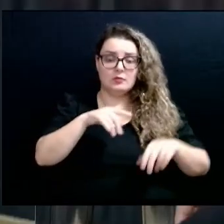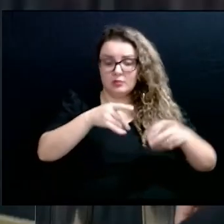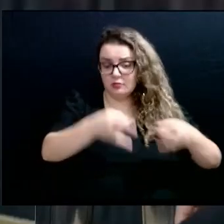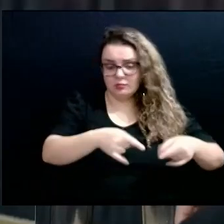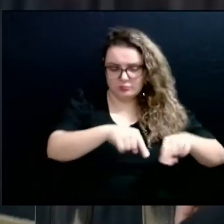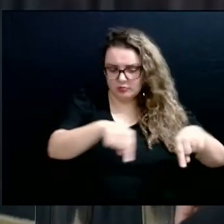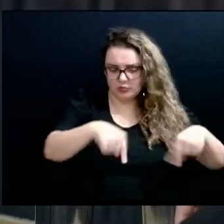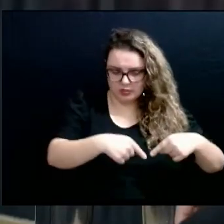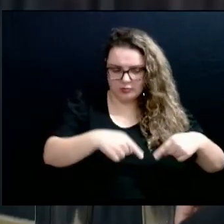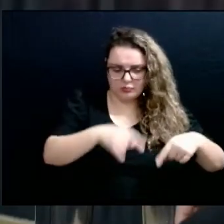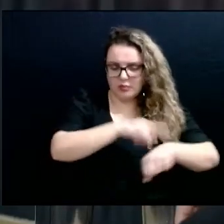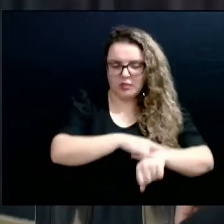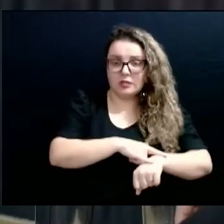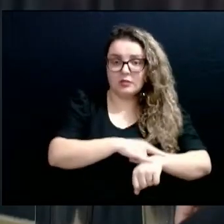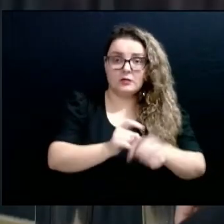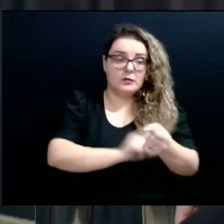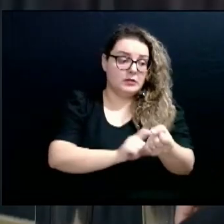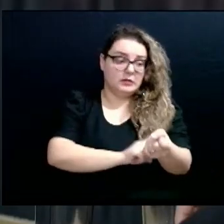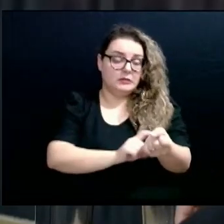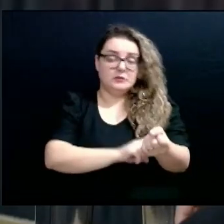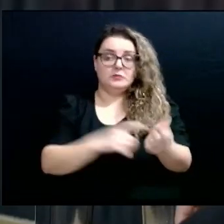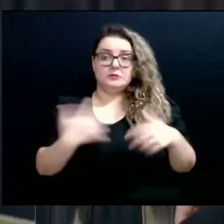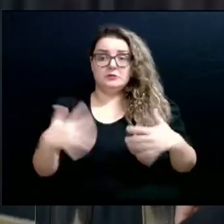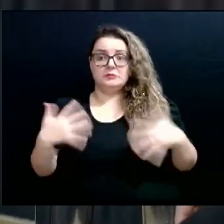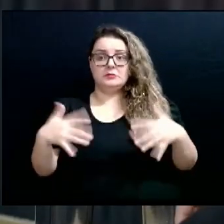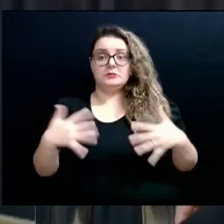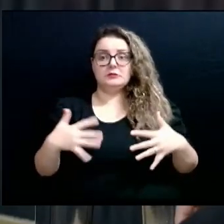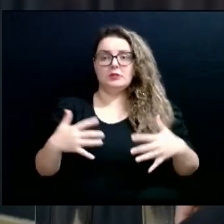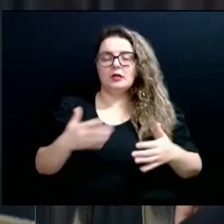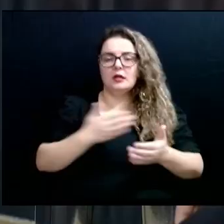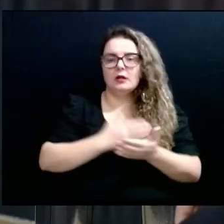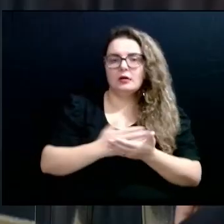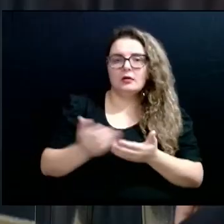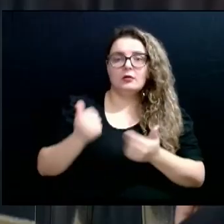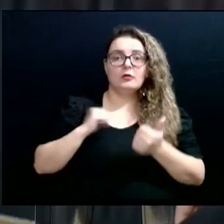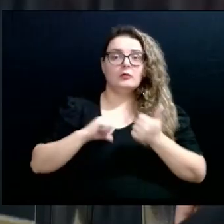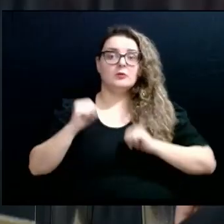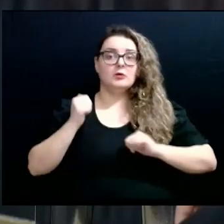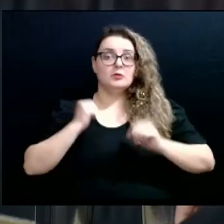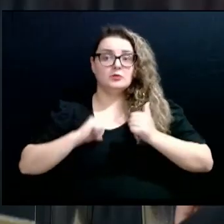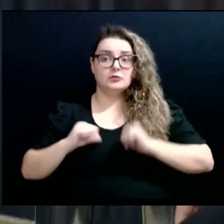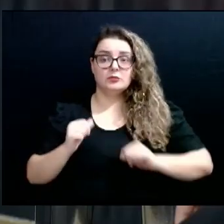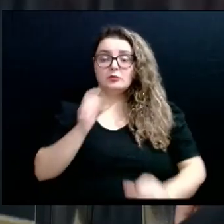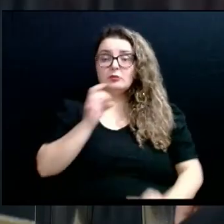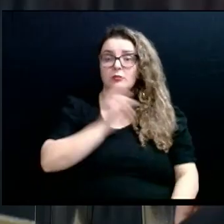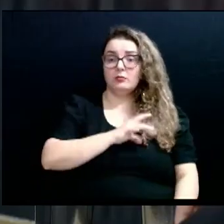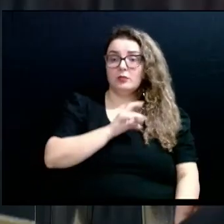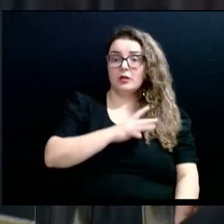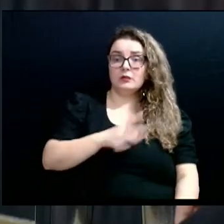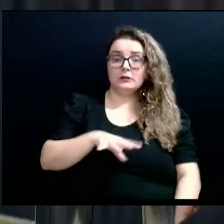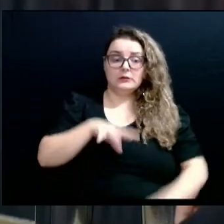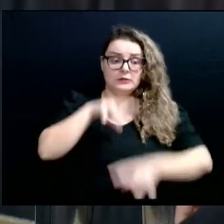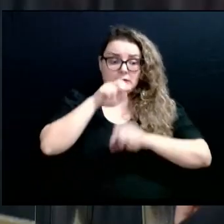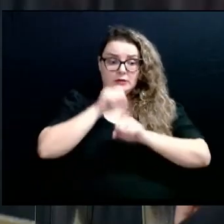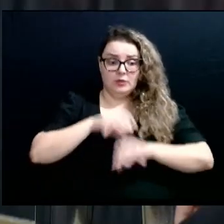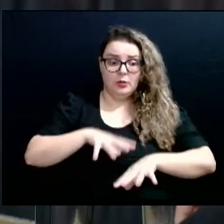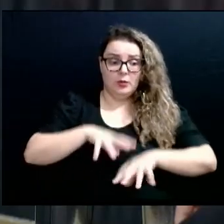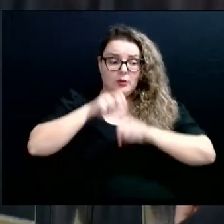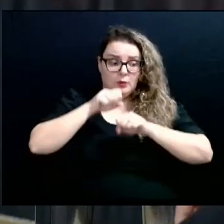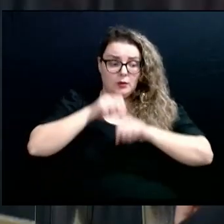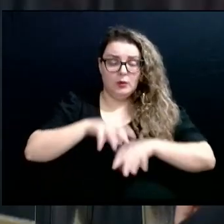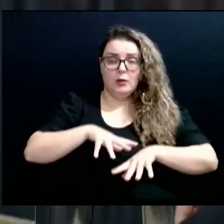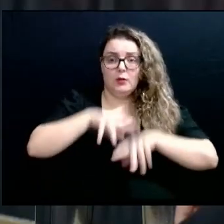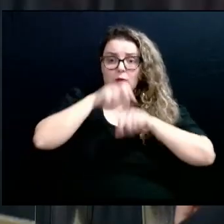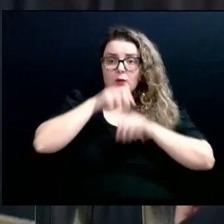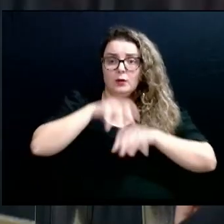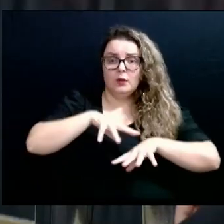muito nervosa. Então ela ficou ali, começou a ficar ansiosa, com medo, respiração ofegante. O